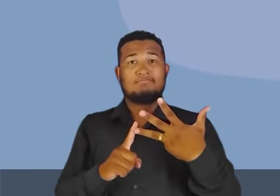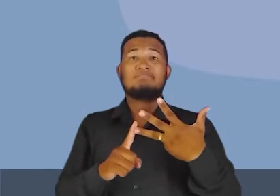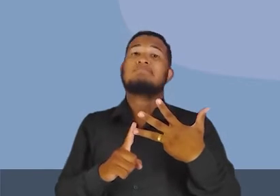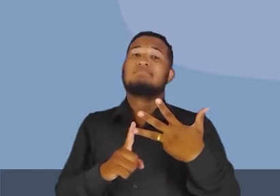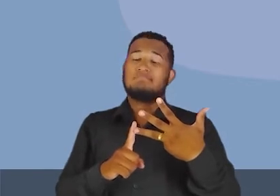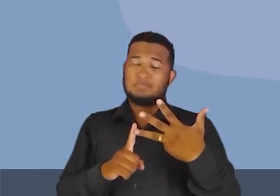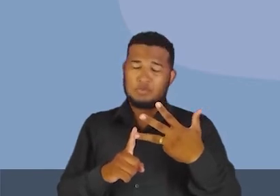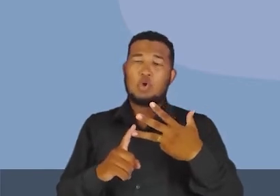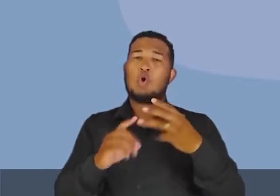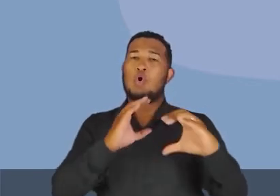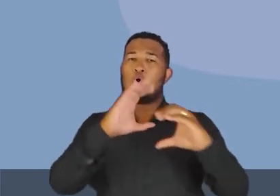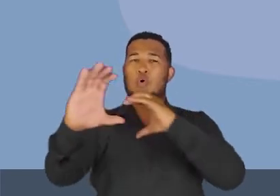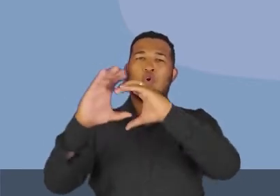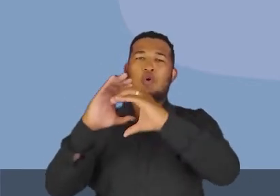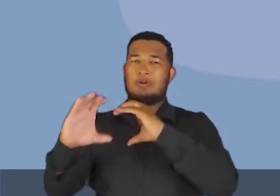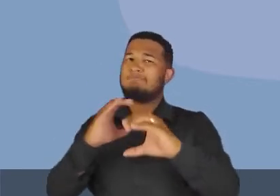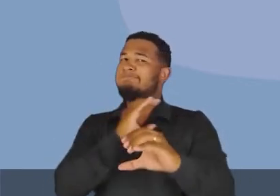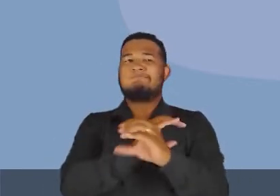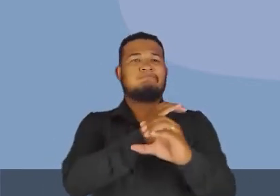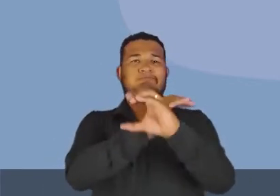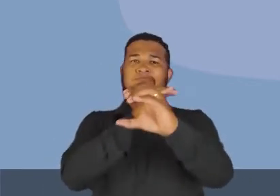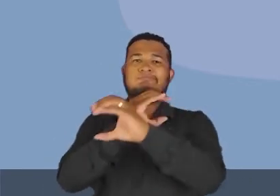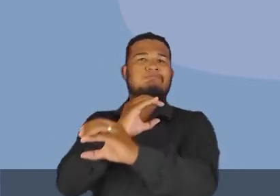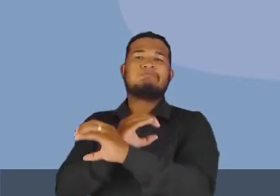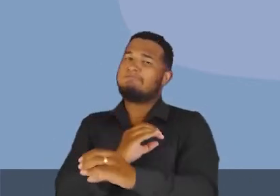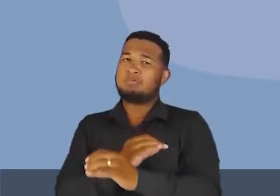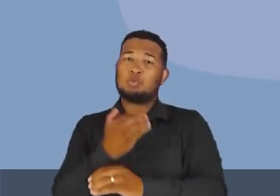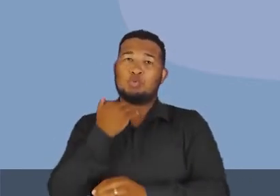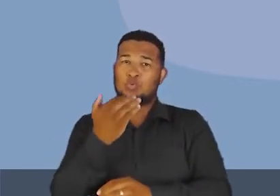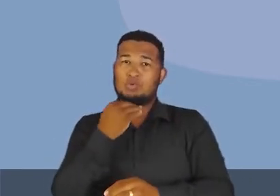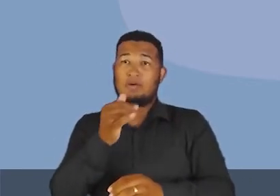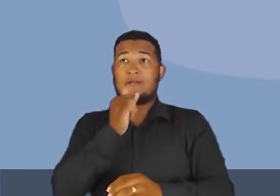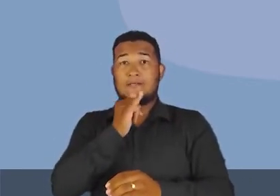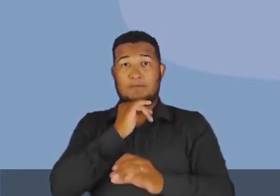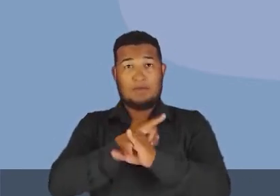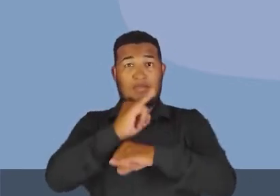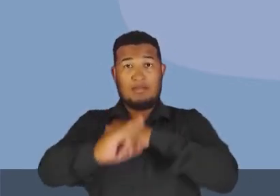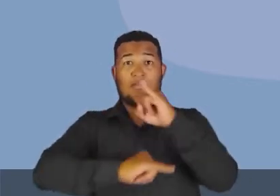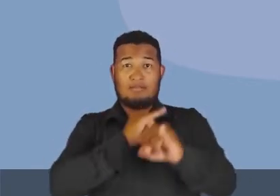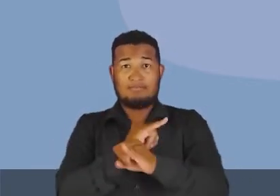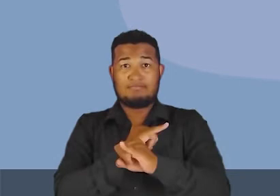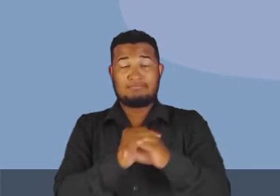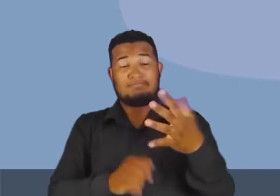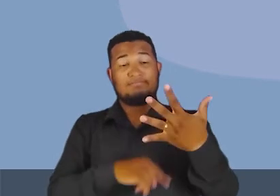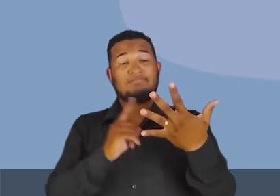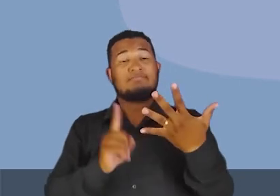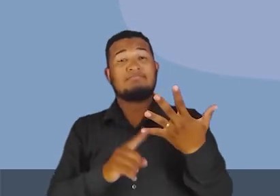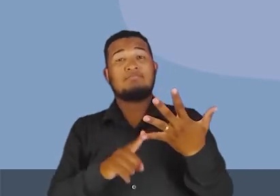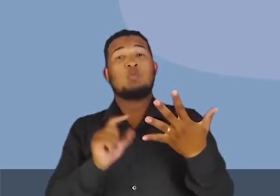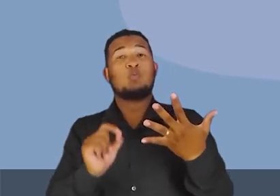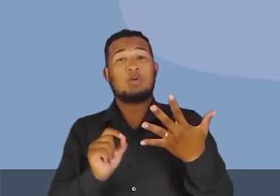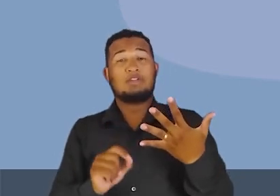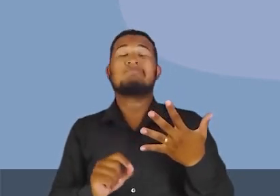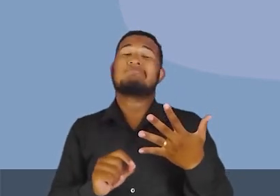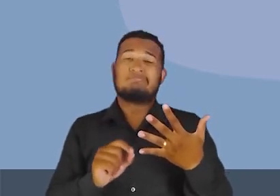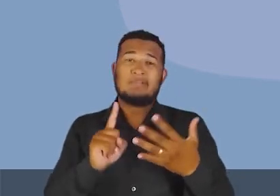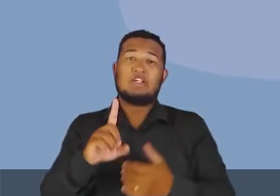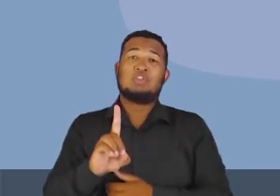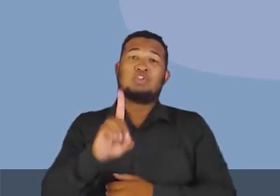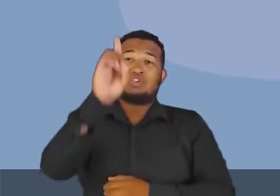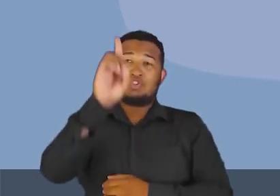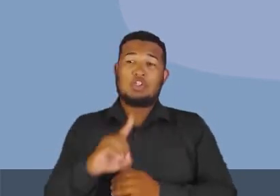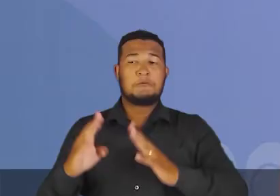à comunicação, a gente está pensando aqui em acesso à internet, e finalmente o direito a